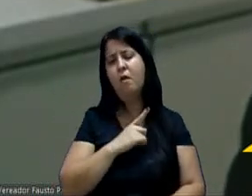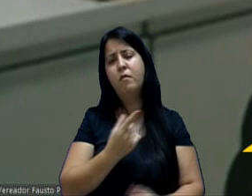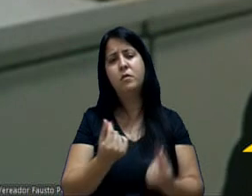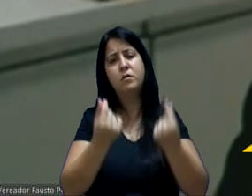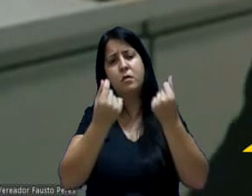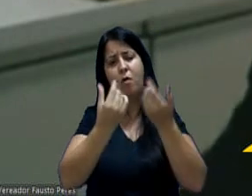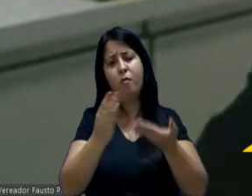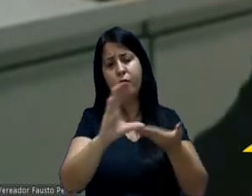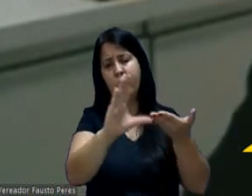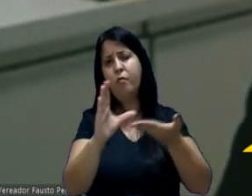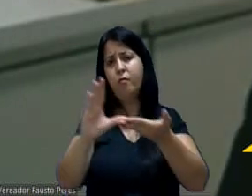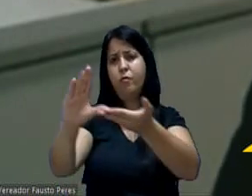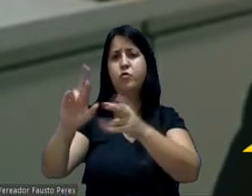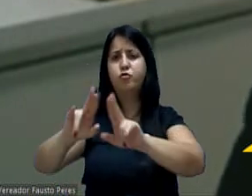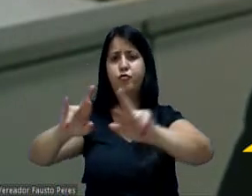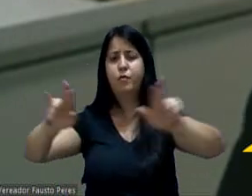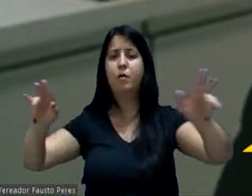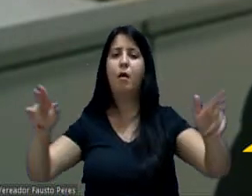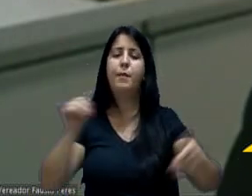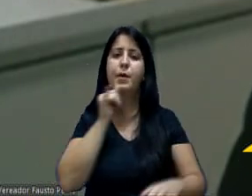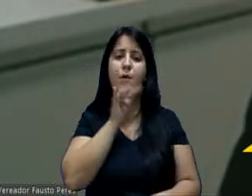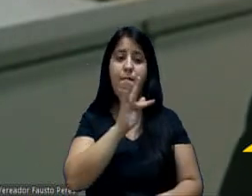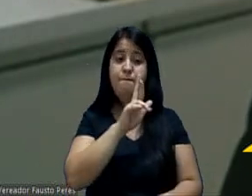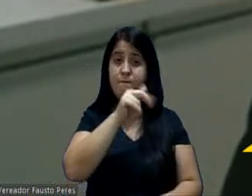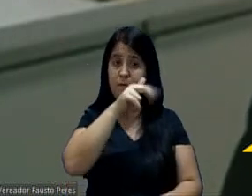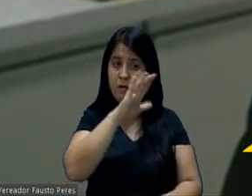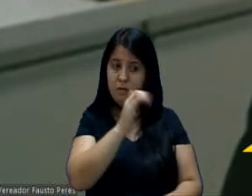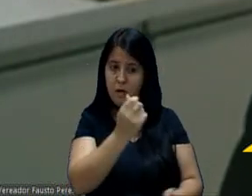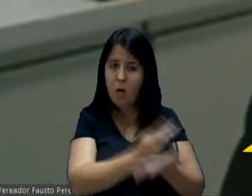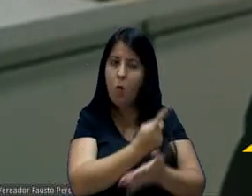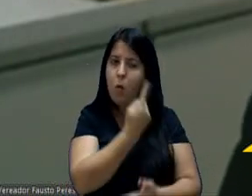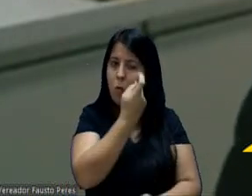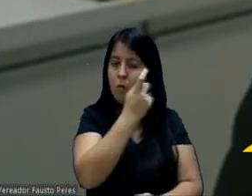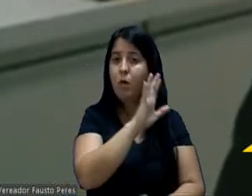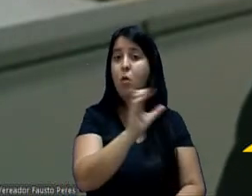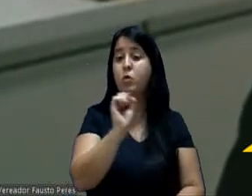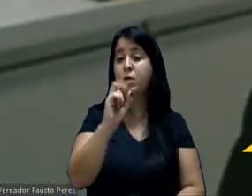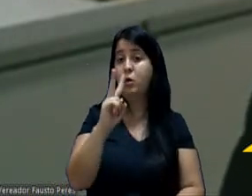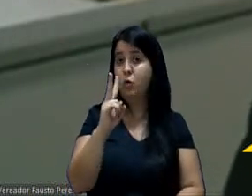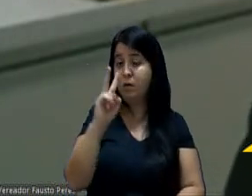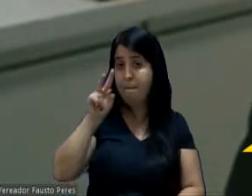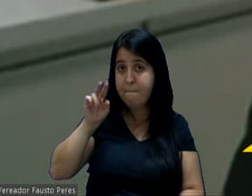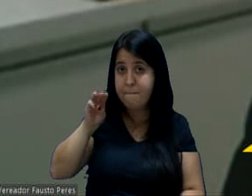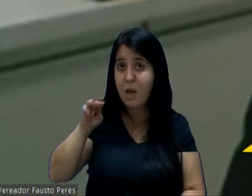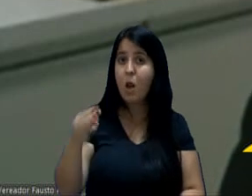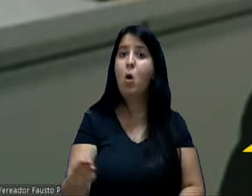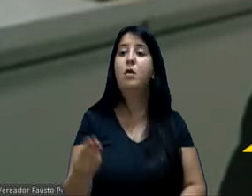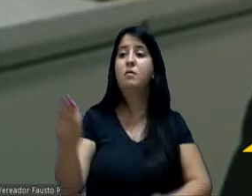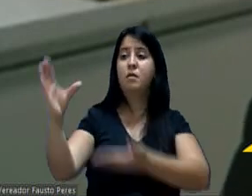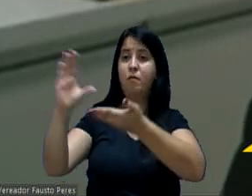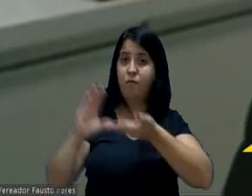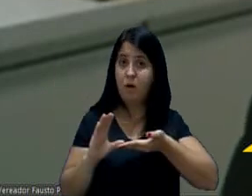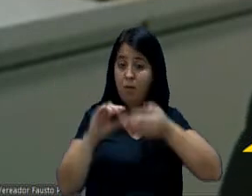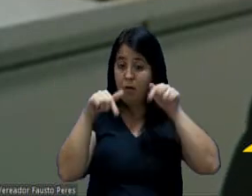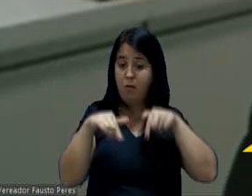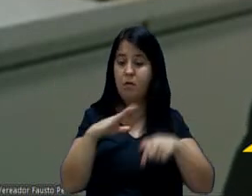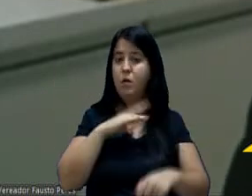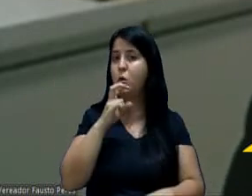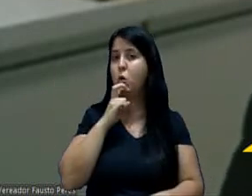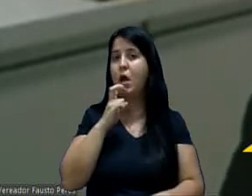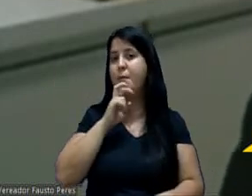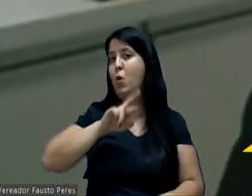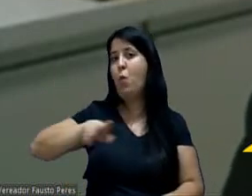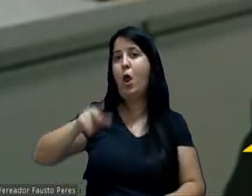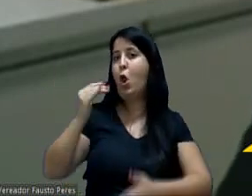como foi falado. Eu acho que o França só errou numa questão, é que os 82 milhões que veio para a cidade de Sorocaba não foi